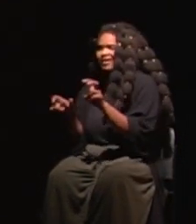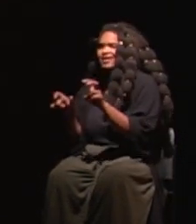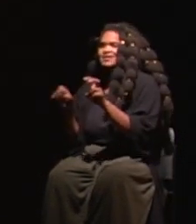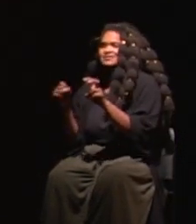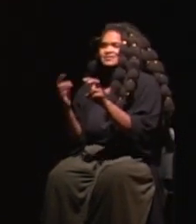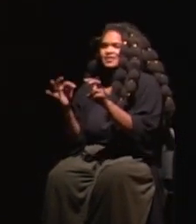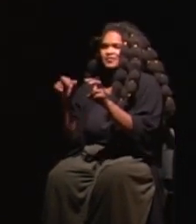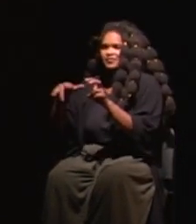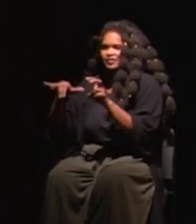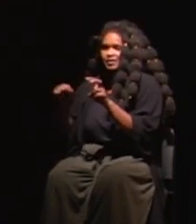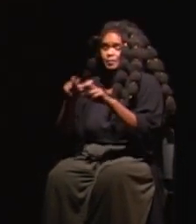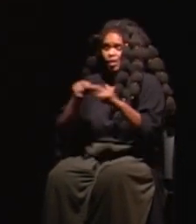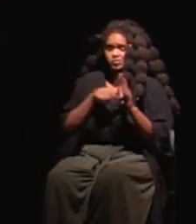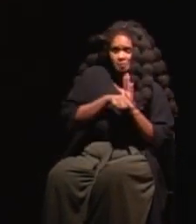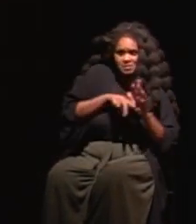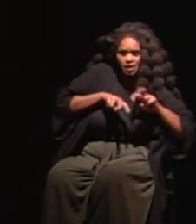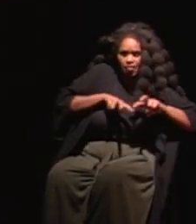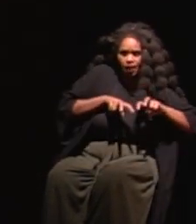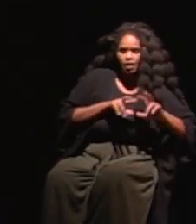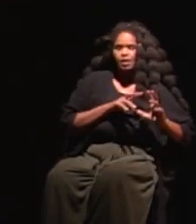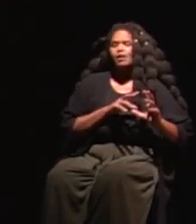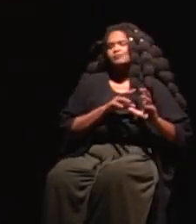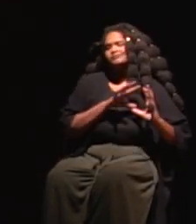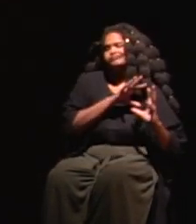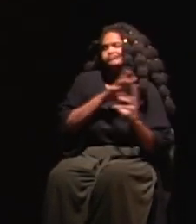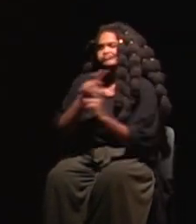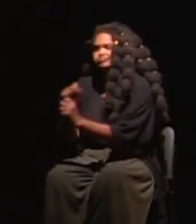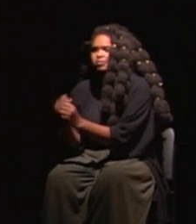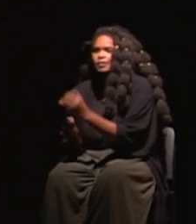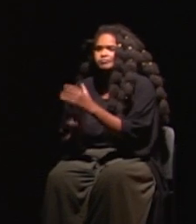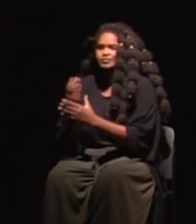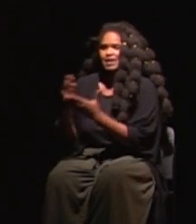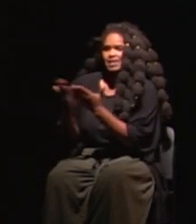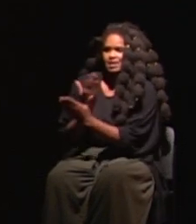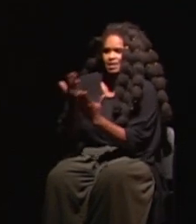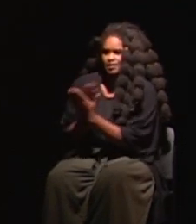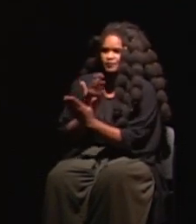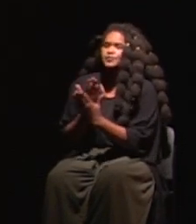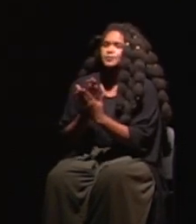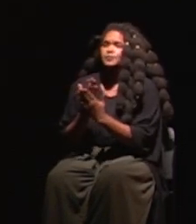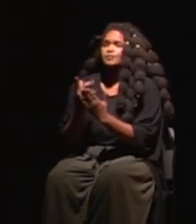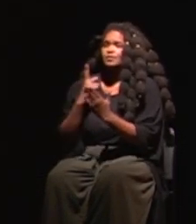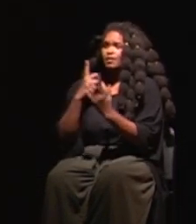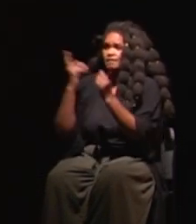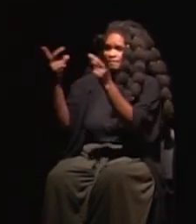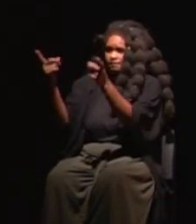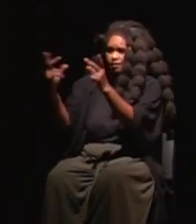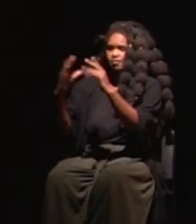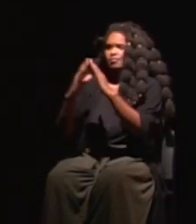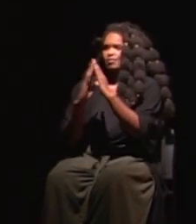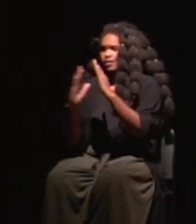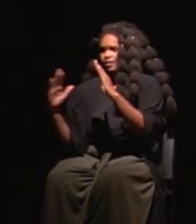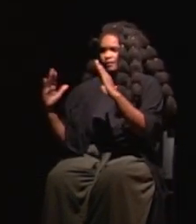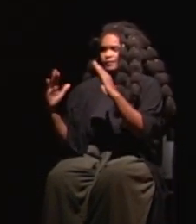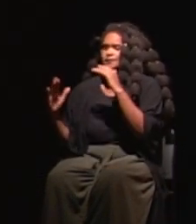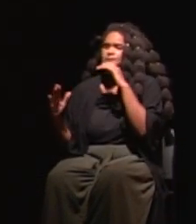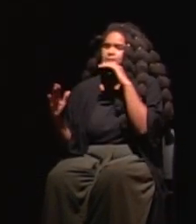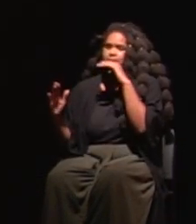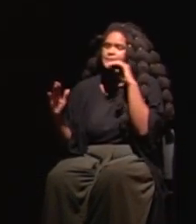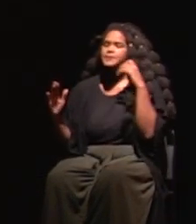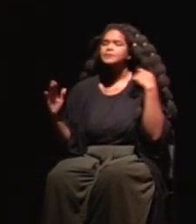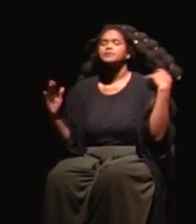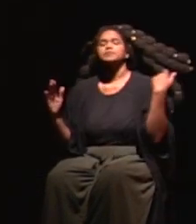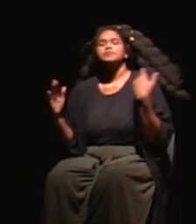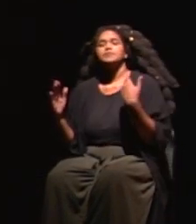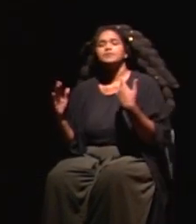que, se não me engano, também estará à venda, eu espero que esteja à venda aqui na Travessa e em outras livrarias. E, a partir